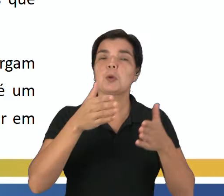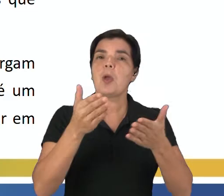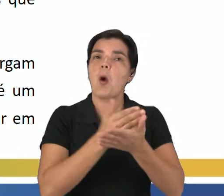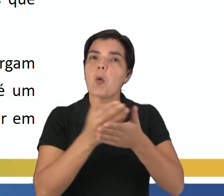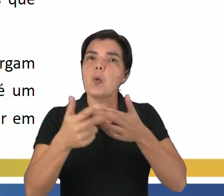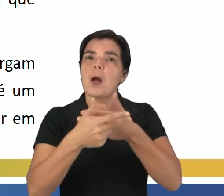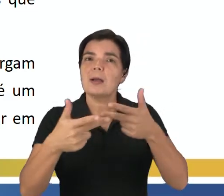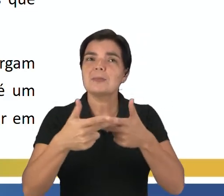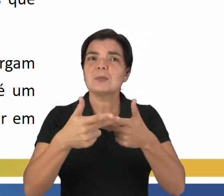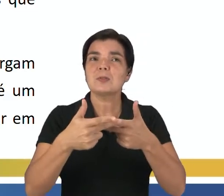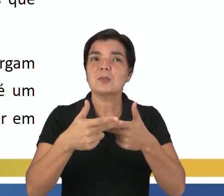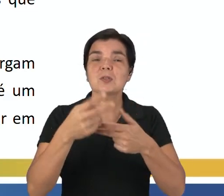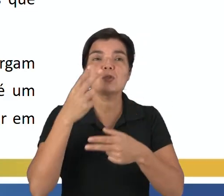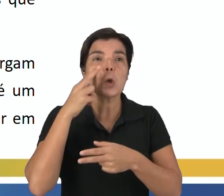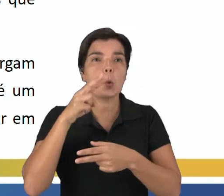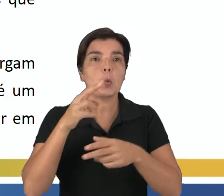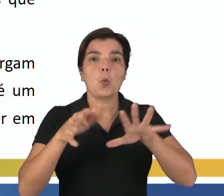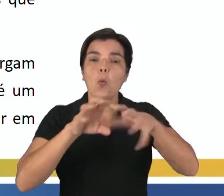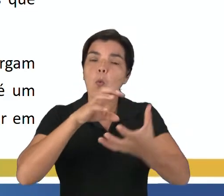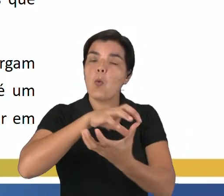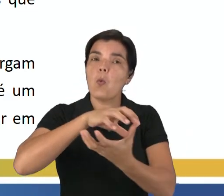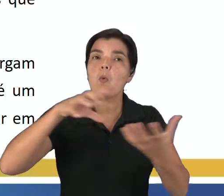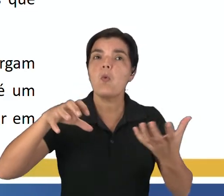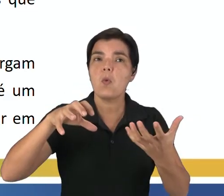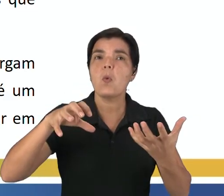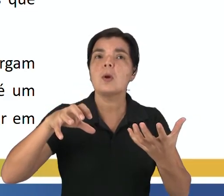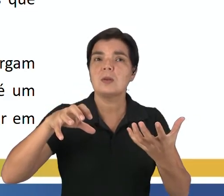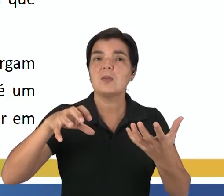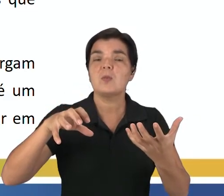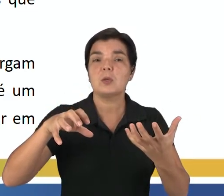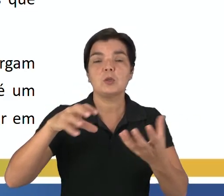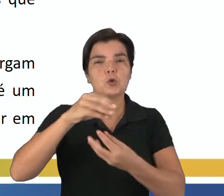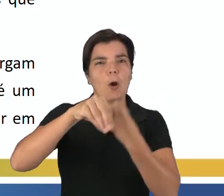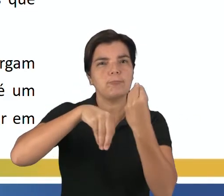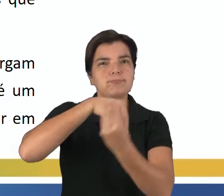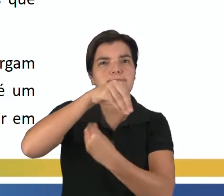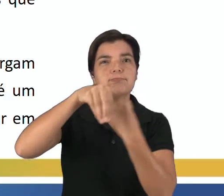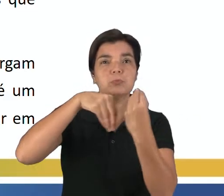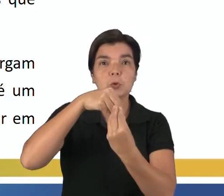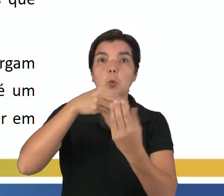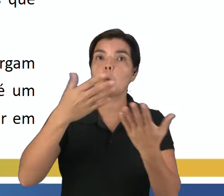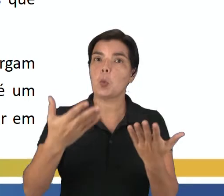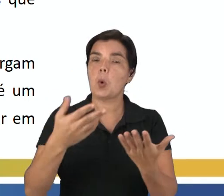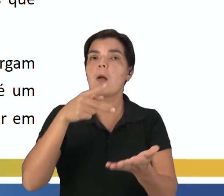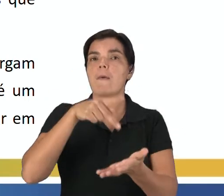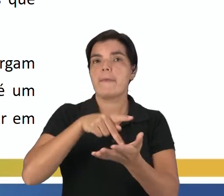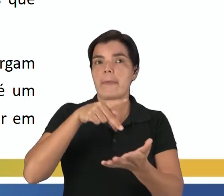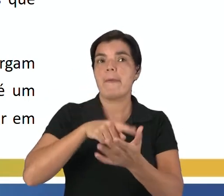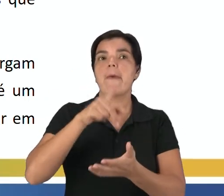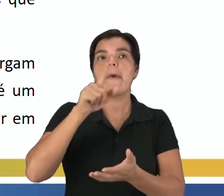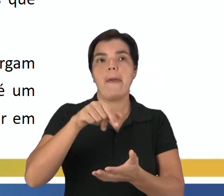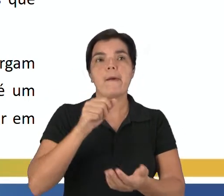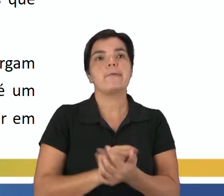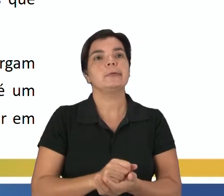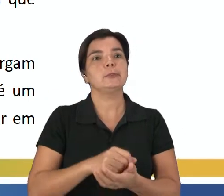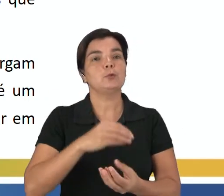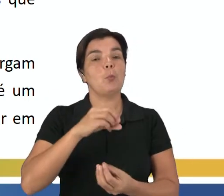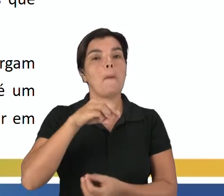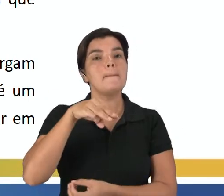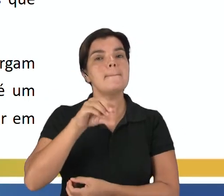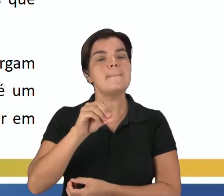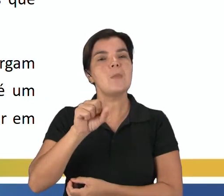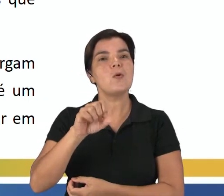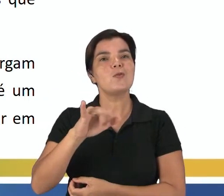muitos aspectos as pessoas enxergam o continente africano de forma homogênea, enquanto, na verdade, ele é um